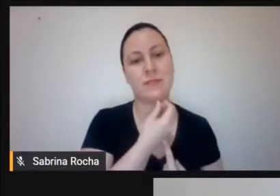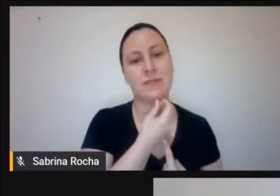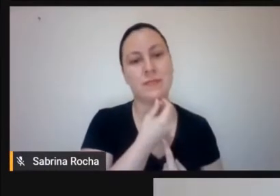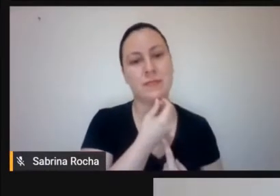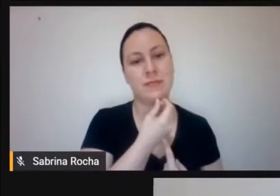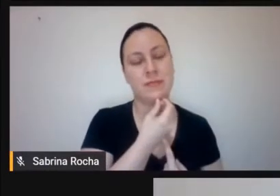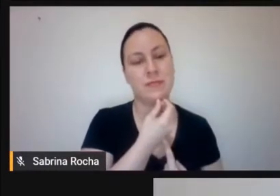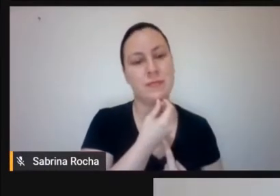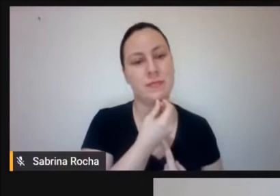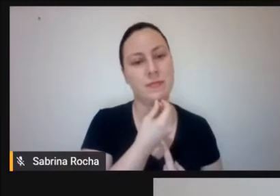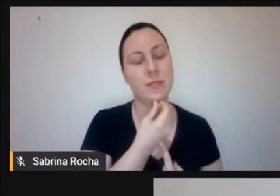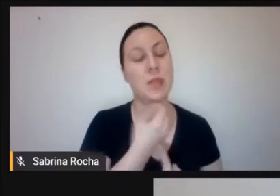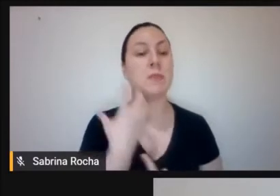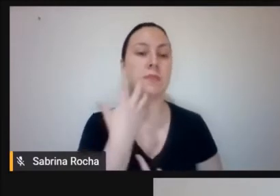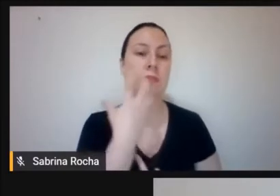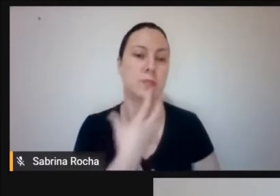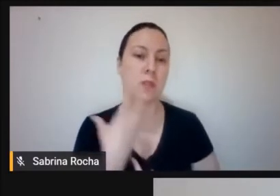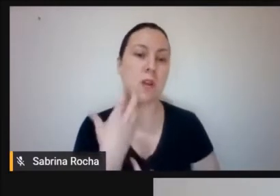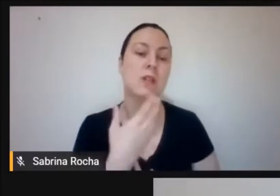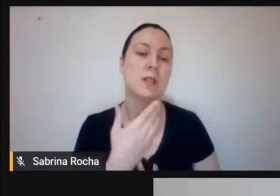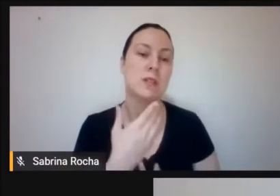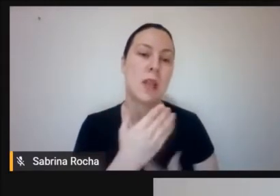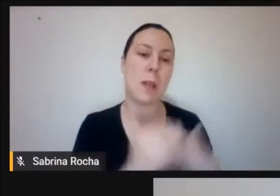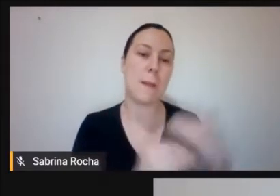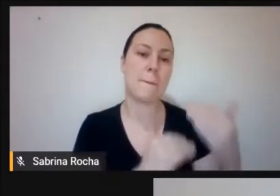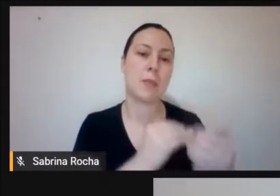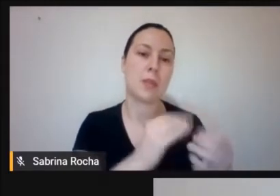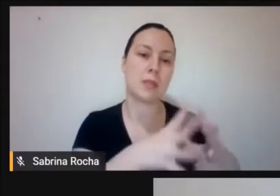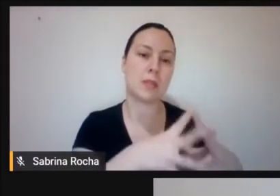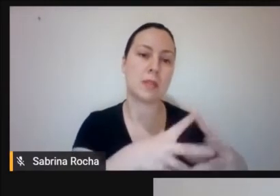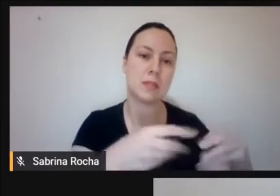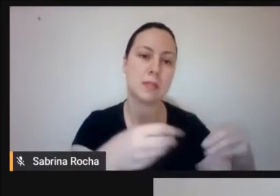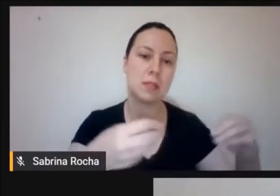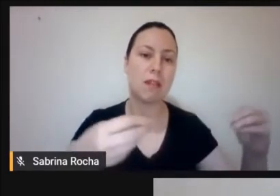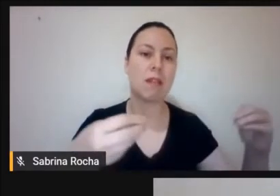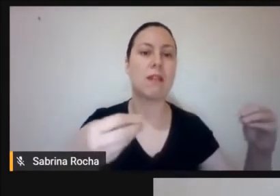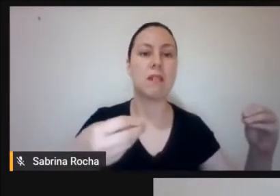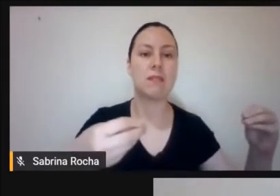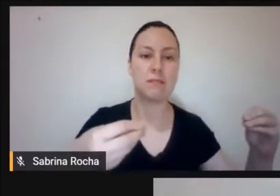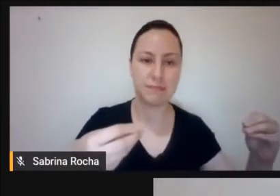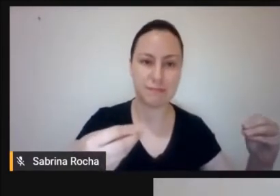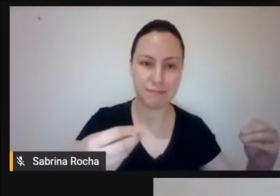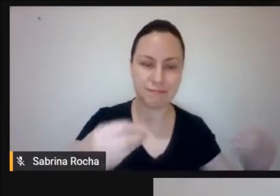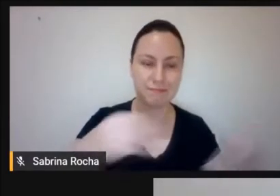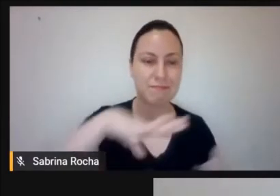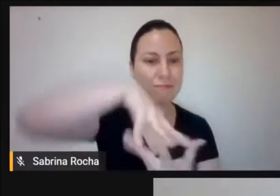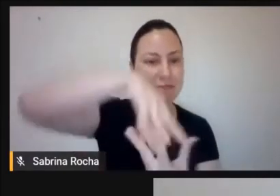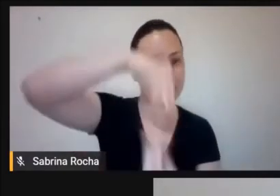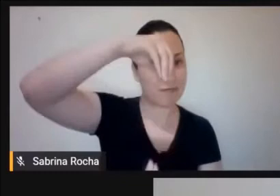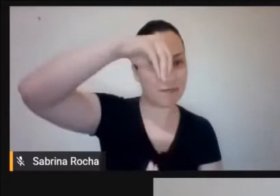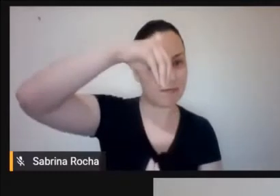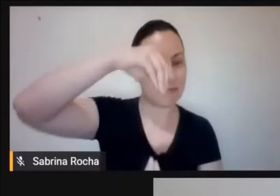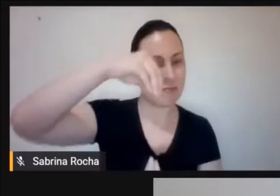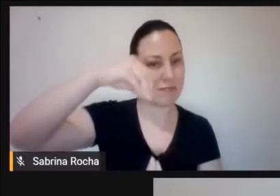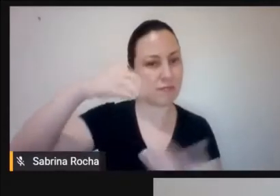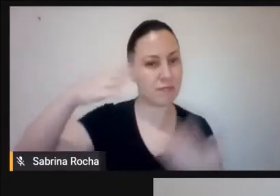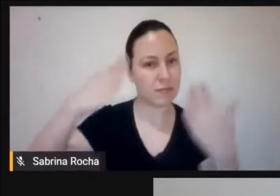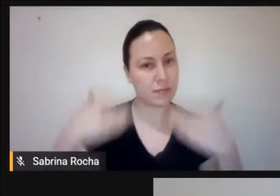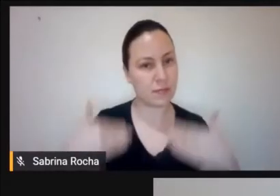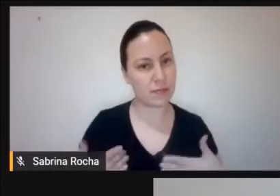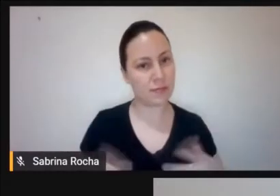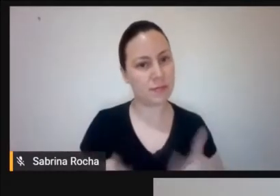papel da arte e da música nesse processo de cura da doença espiritual e física que, segundo ele, a gente está